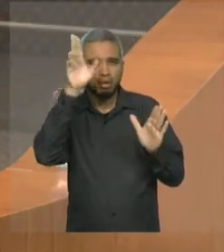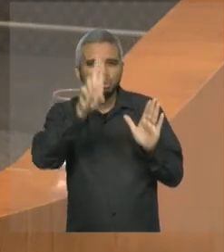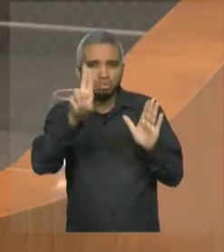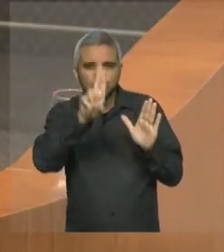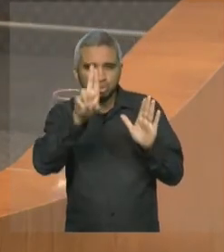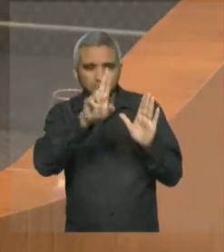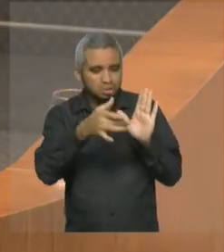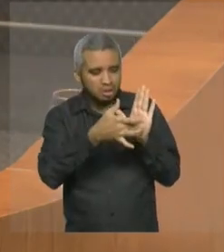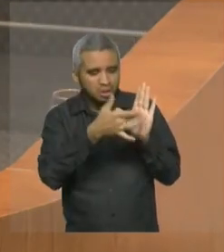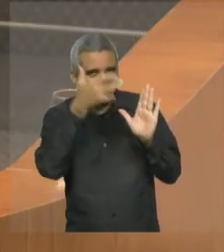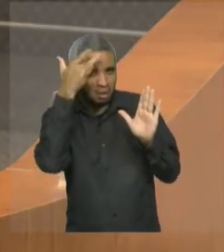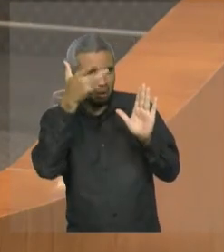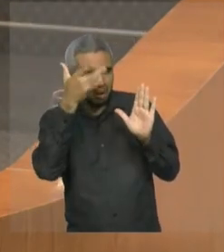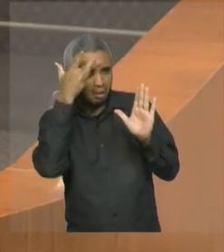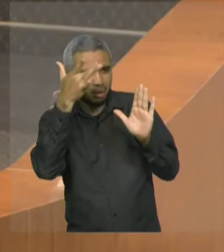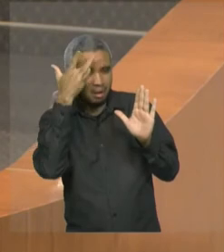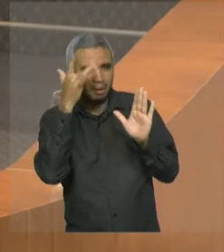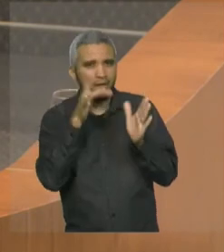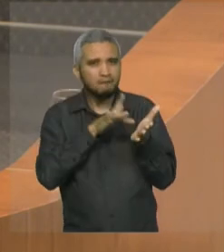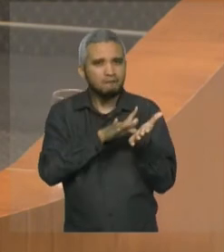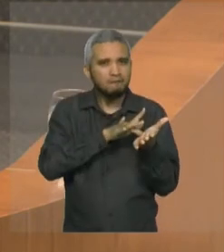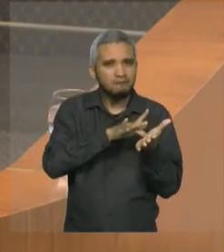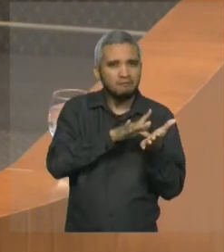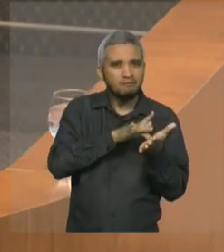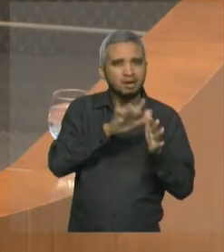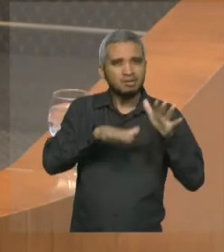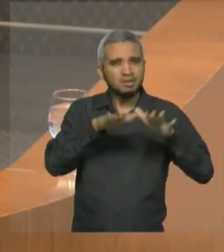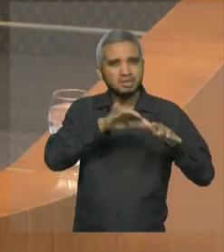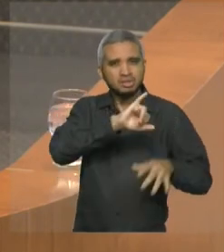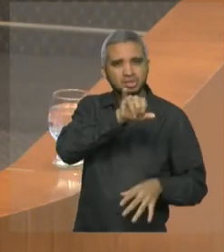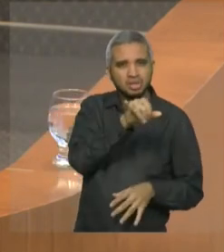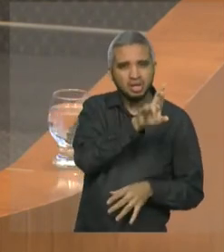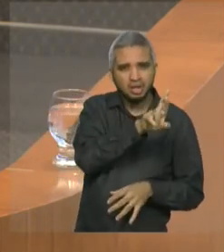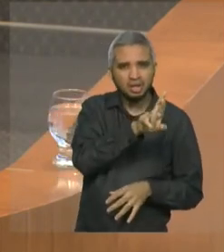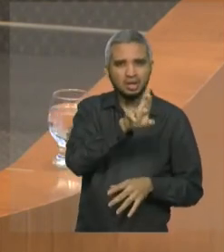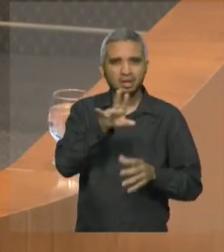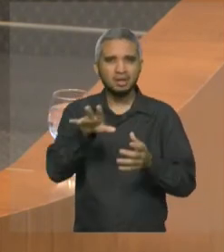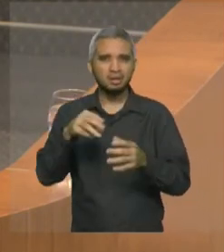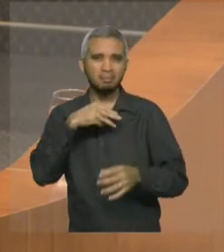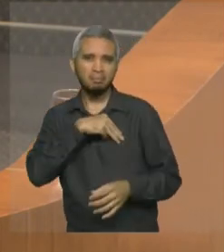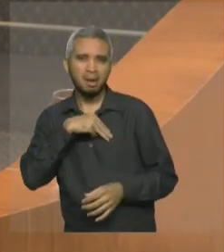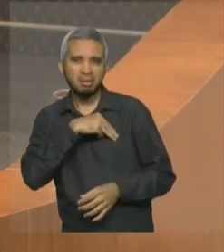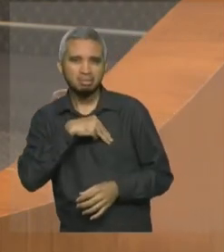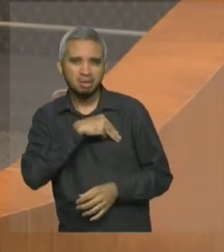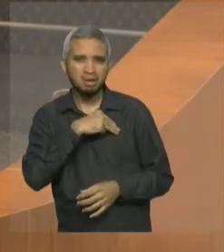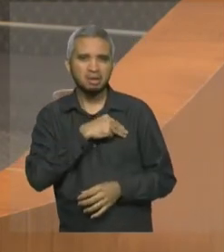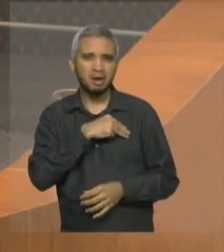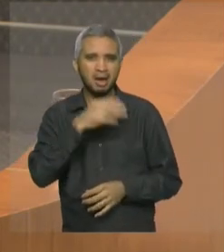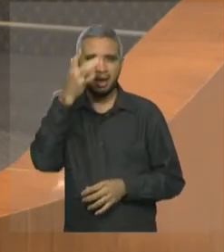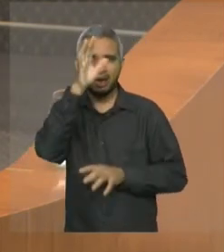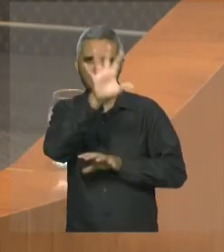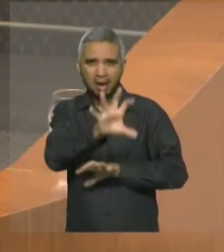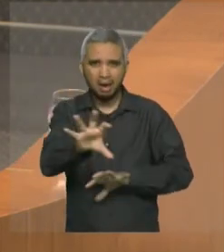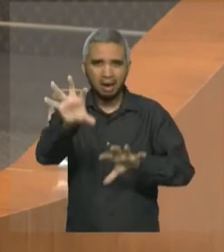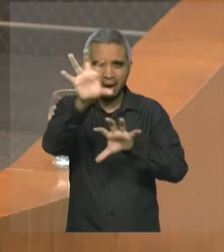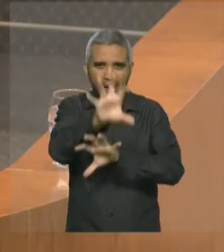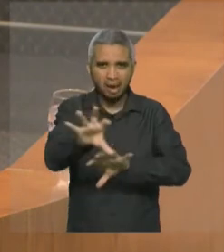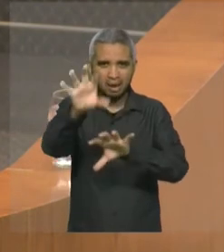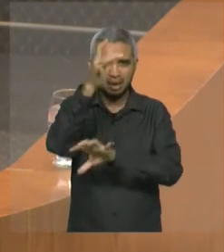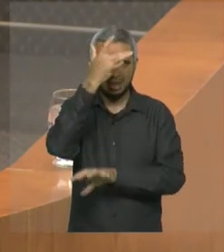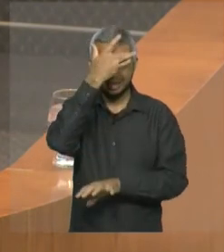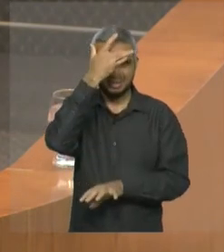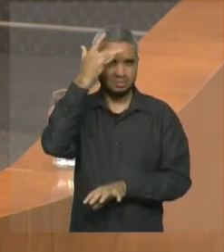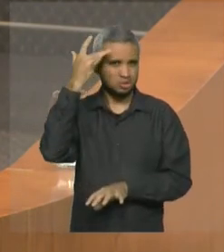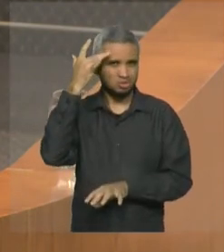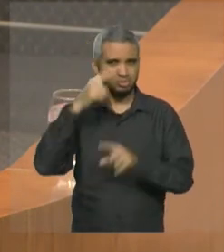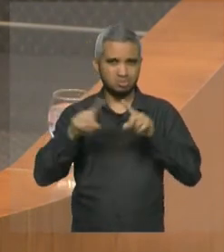cá, um Mateus para acolá, para poder dizer assim, eu não sou ateu. Eu não pertenço a um partido que não acredita em